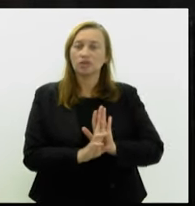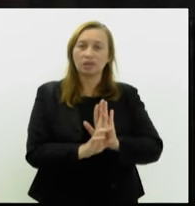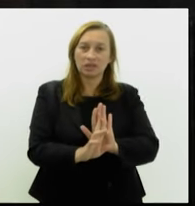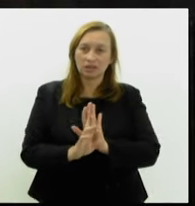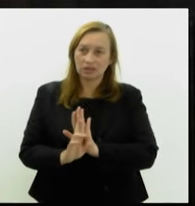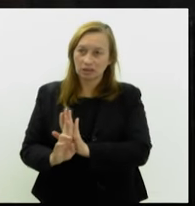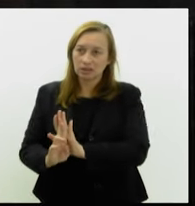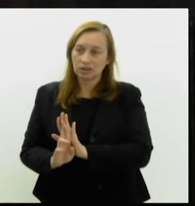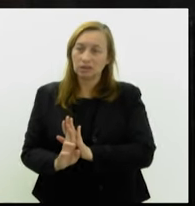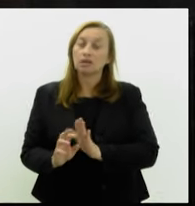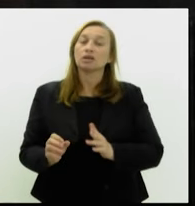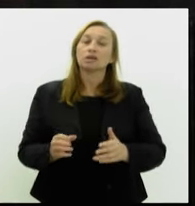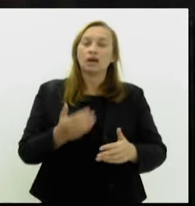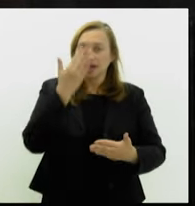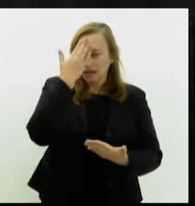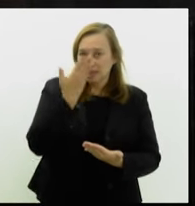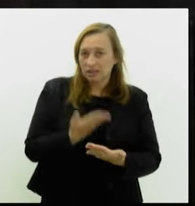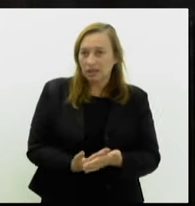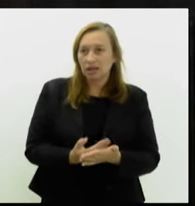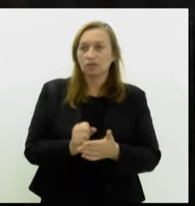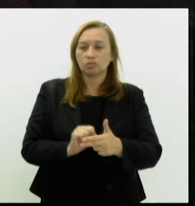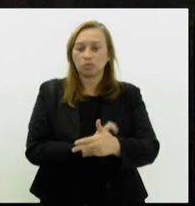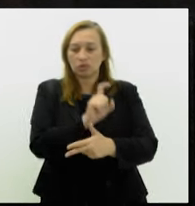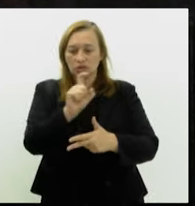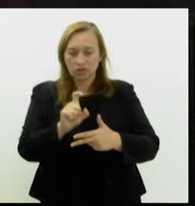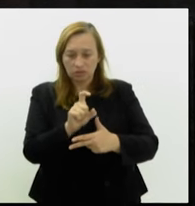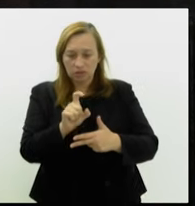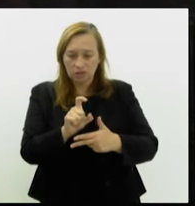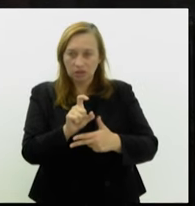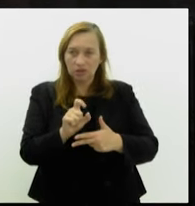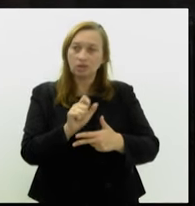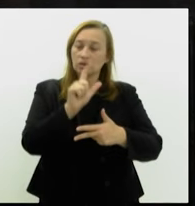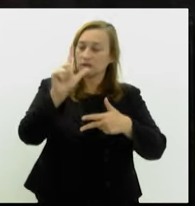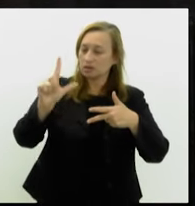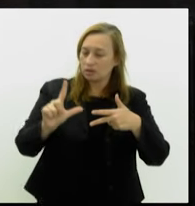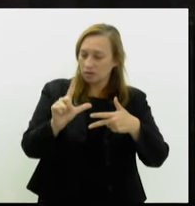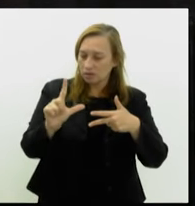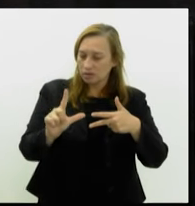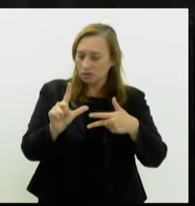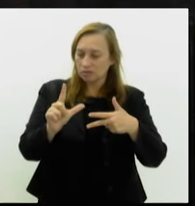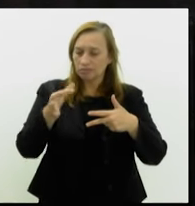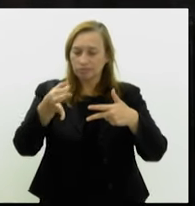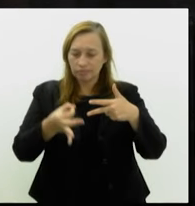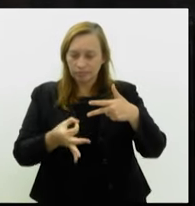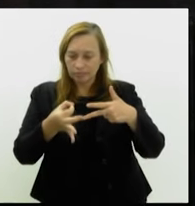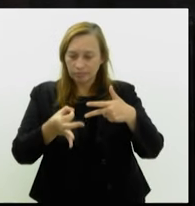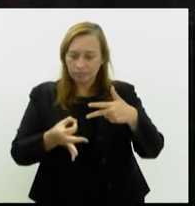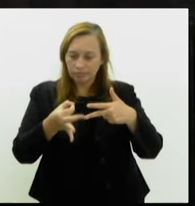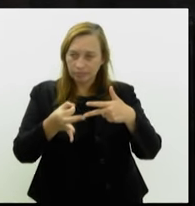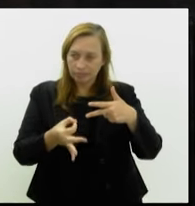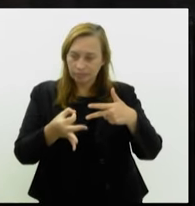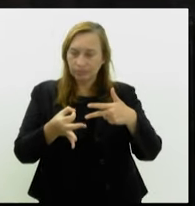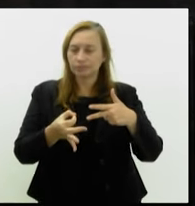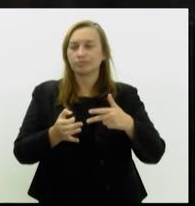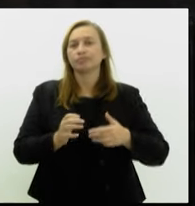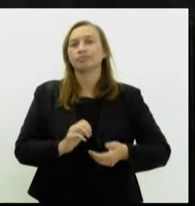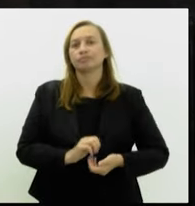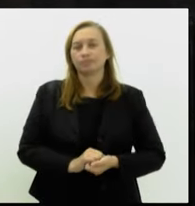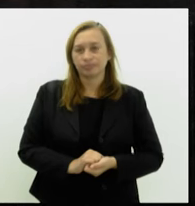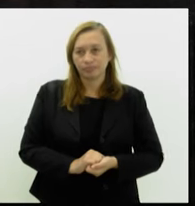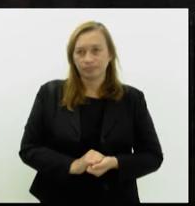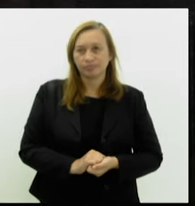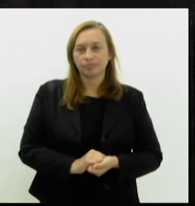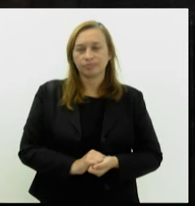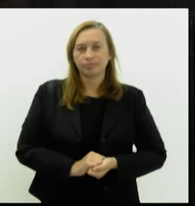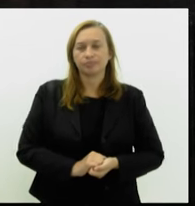acreditar no poder executivo, acreditar no poder legislativo, acreditar no